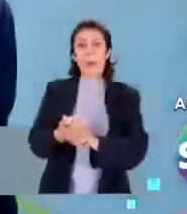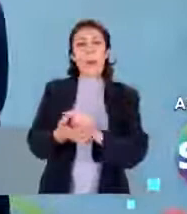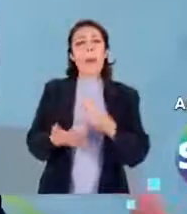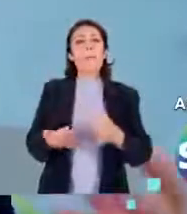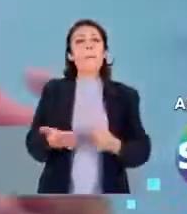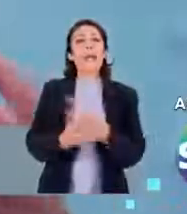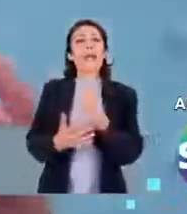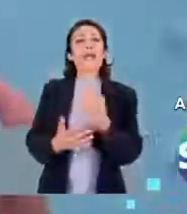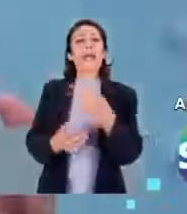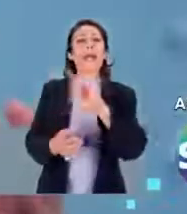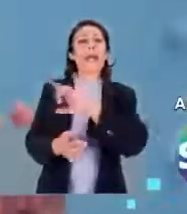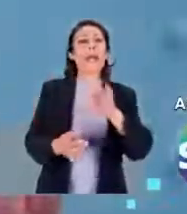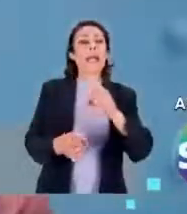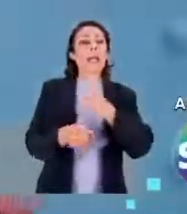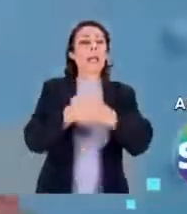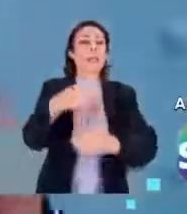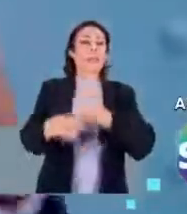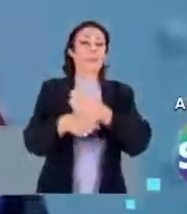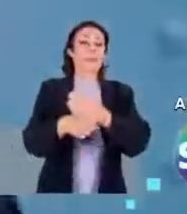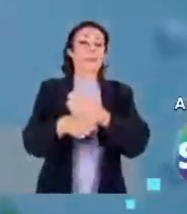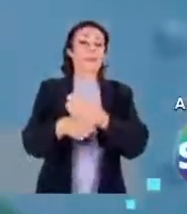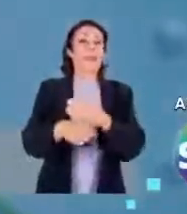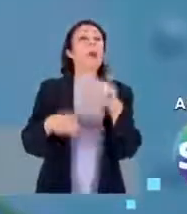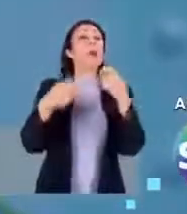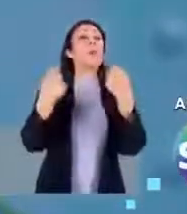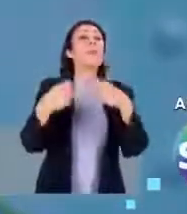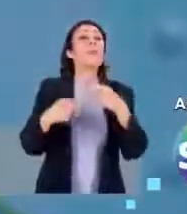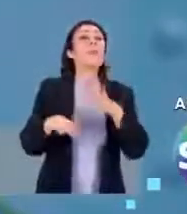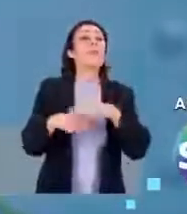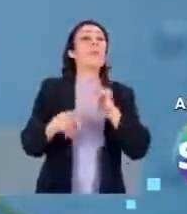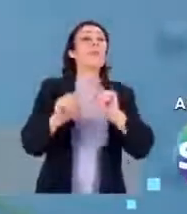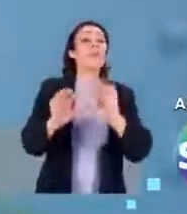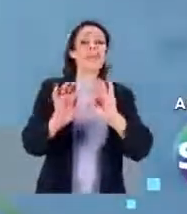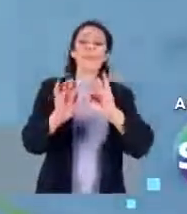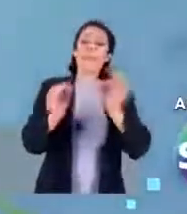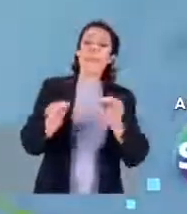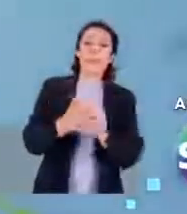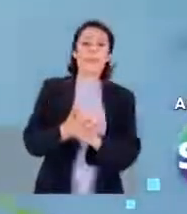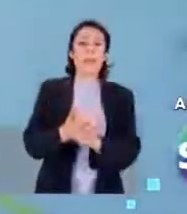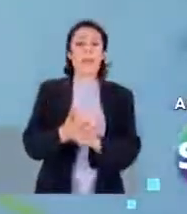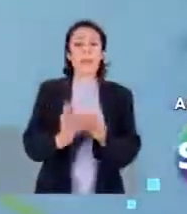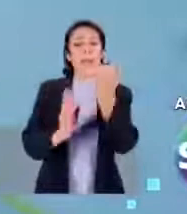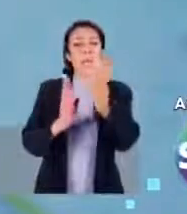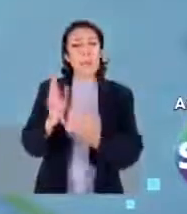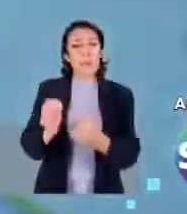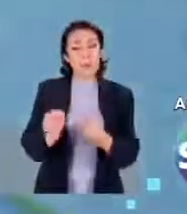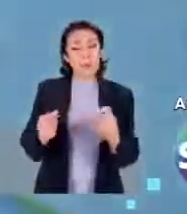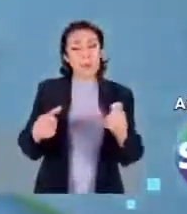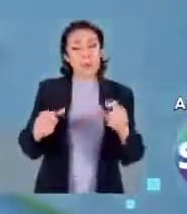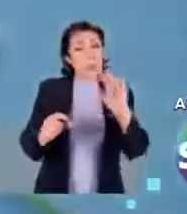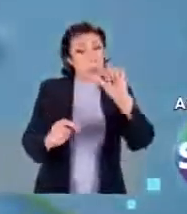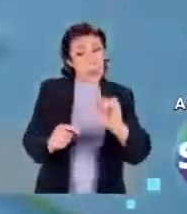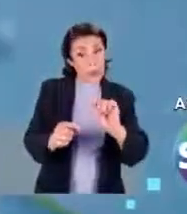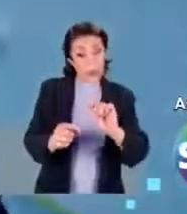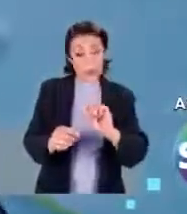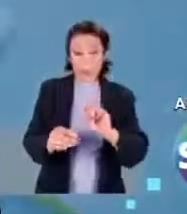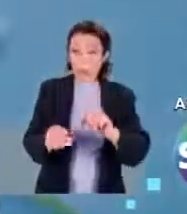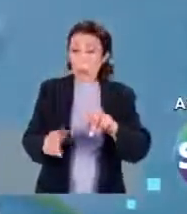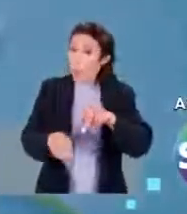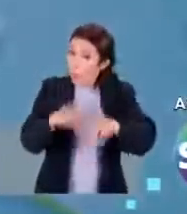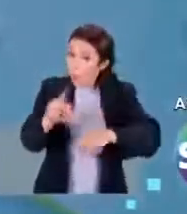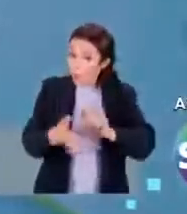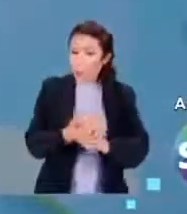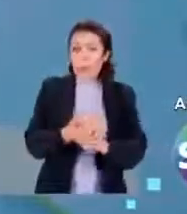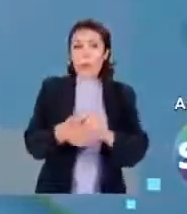então você tem que fazer o quê você tem que simplificar o modelo tributário diminui os impostos sobre o povão e transferir